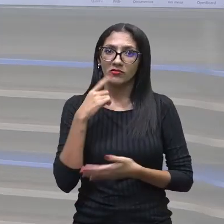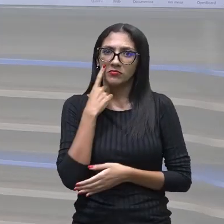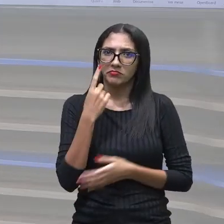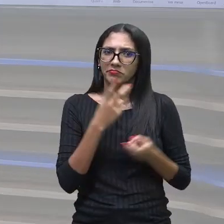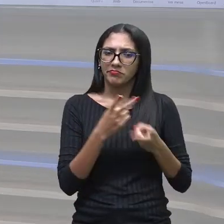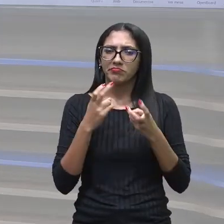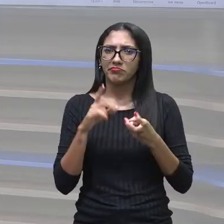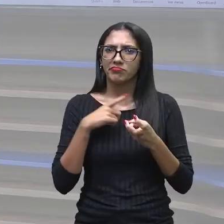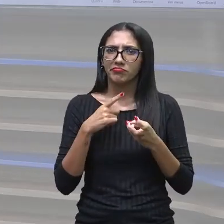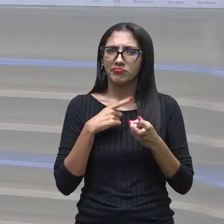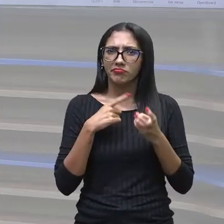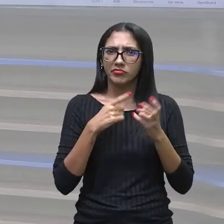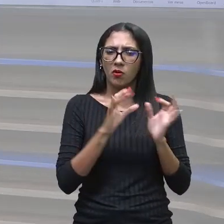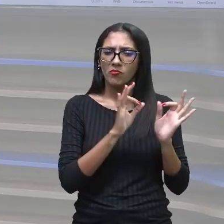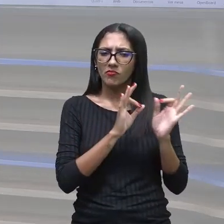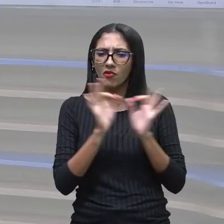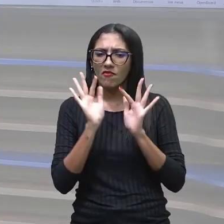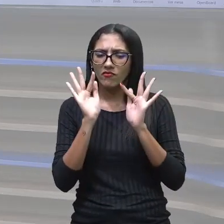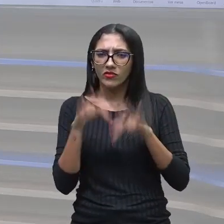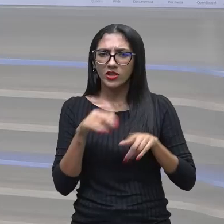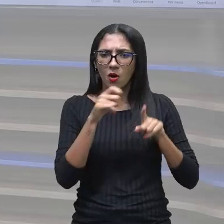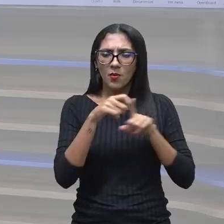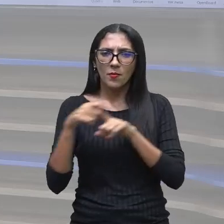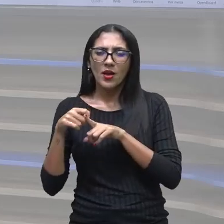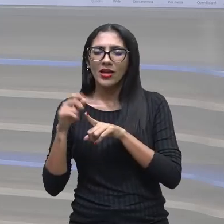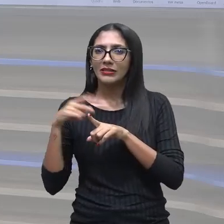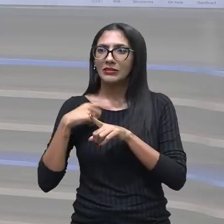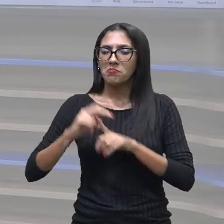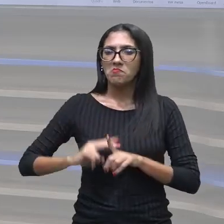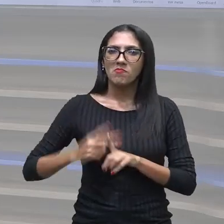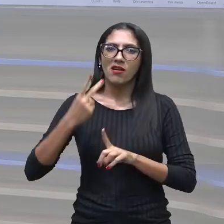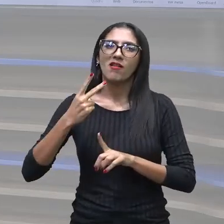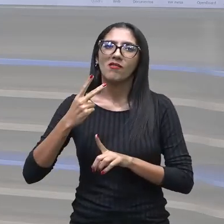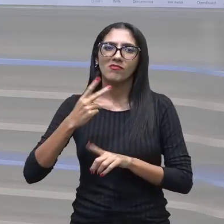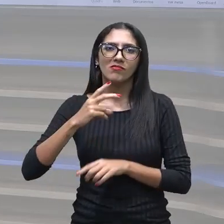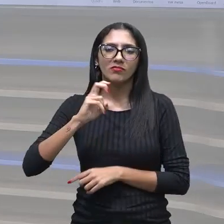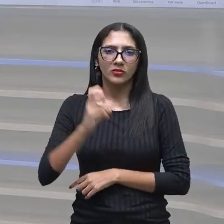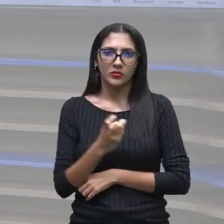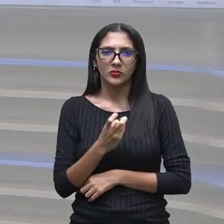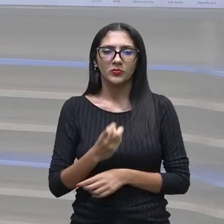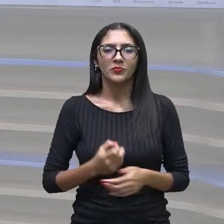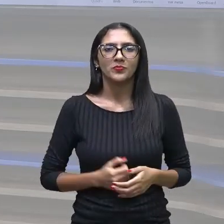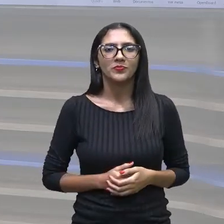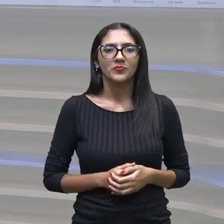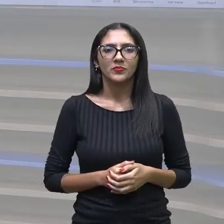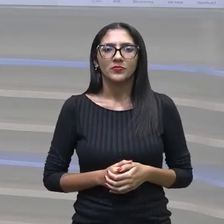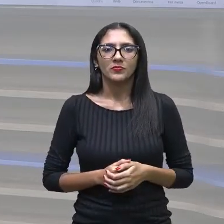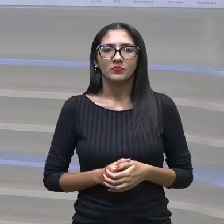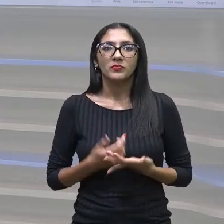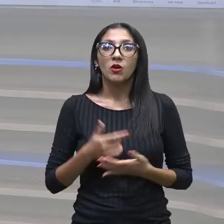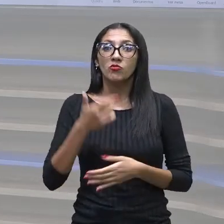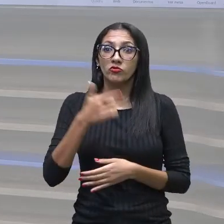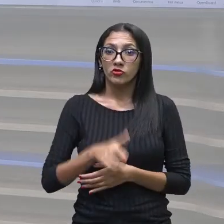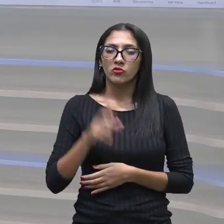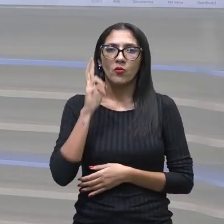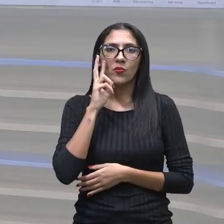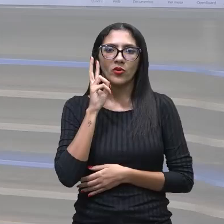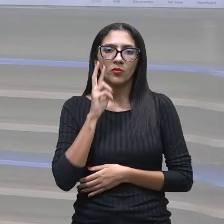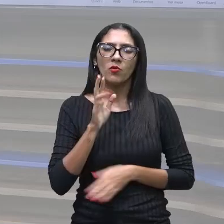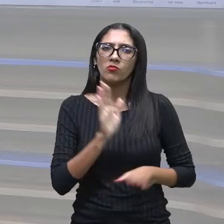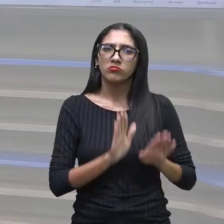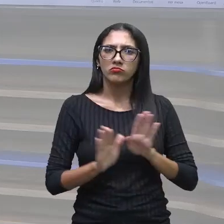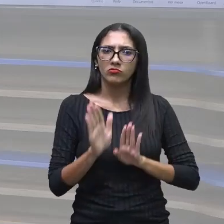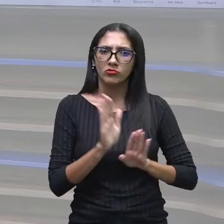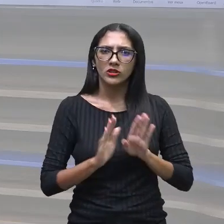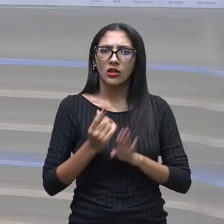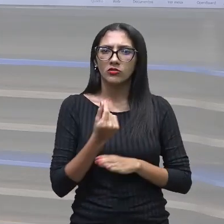você vai pagar no final é muito maior do que os 5.000, tá bom? Então, novamente, muito cuidado com empréstimos,